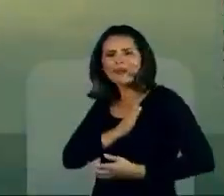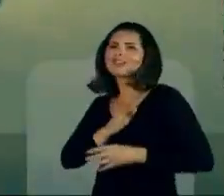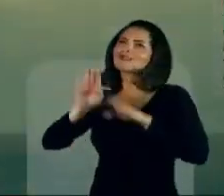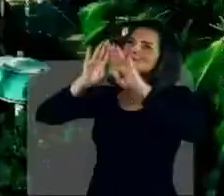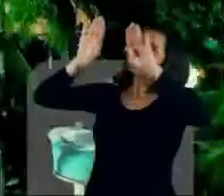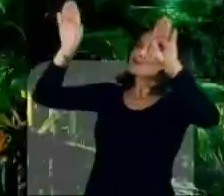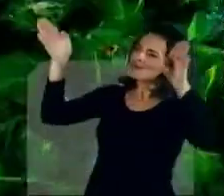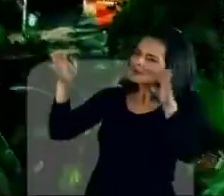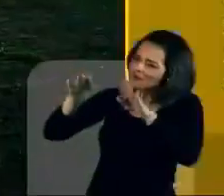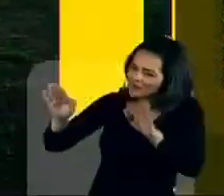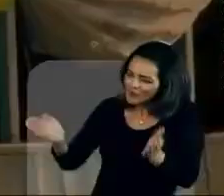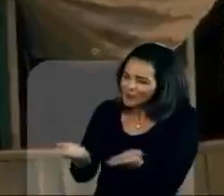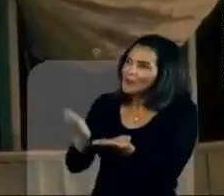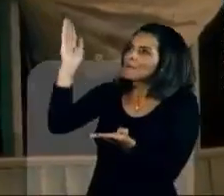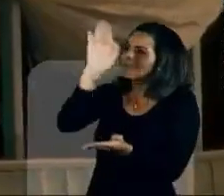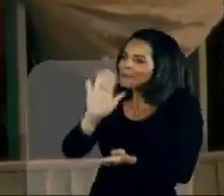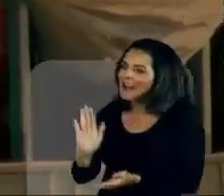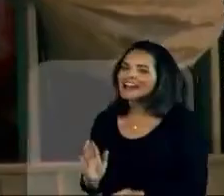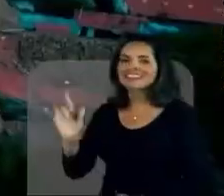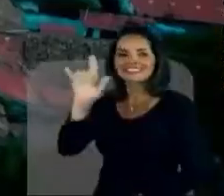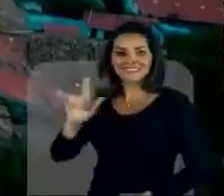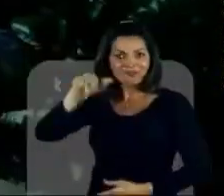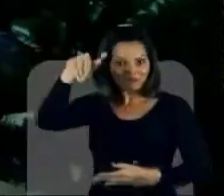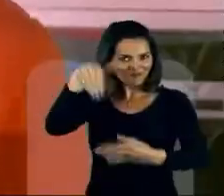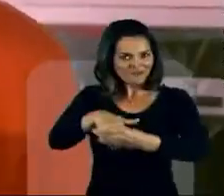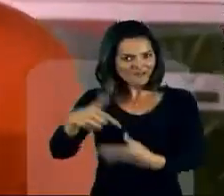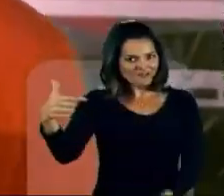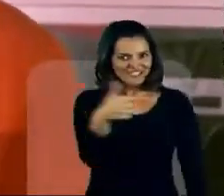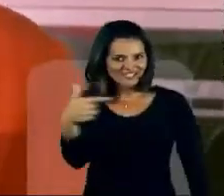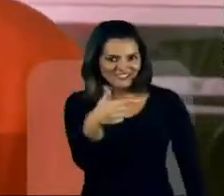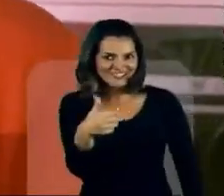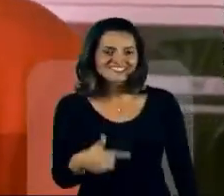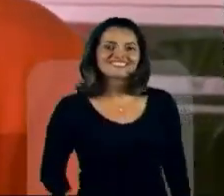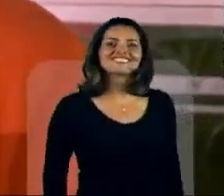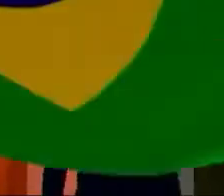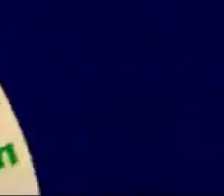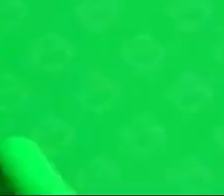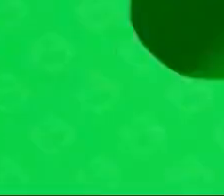você, Brasil. 22 neles.